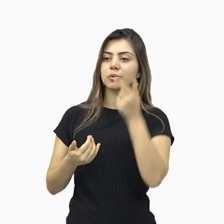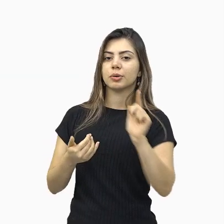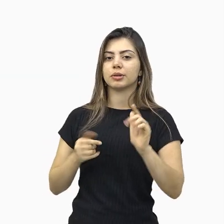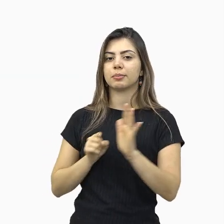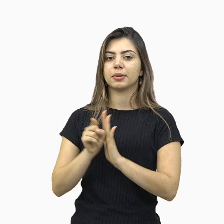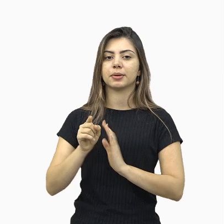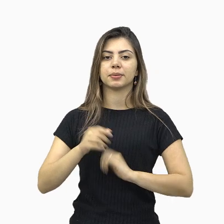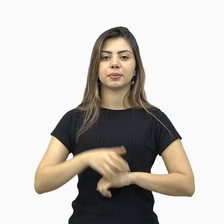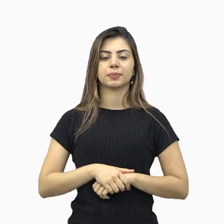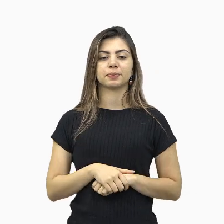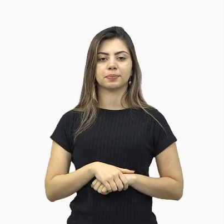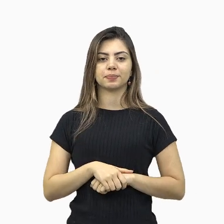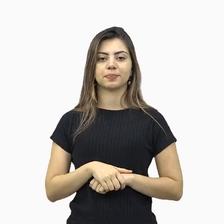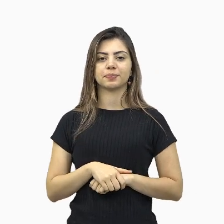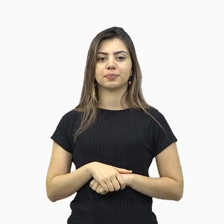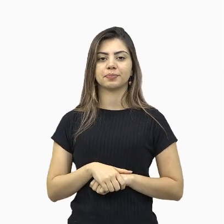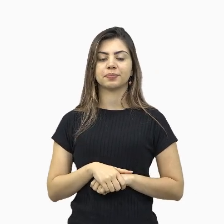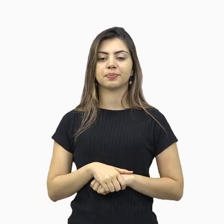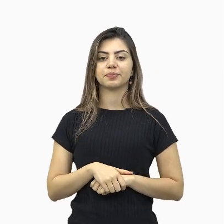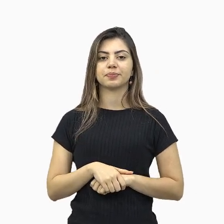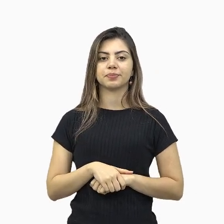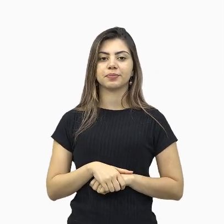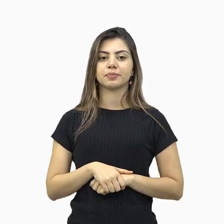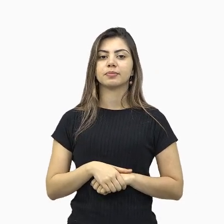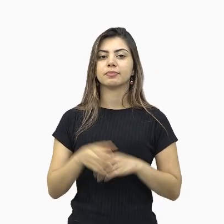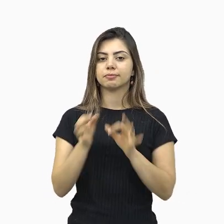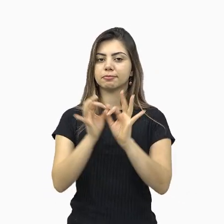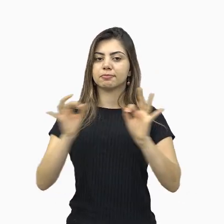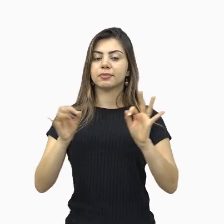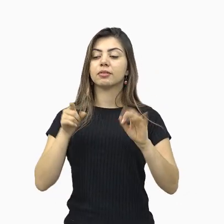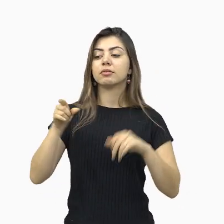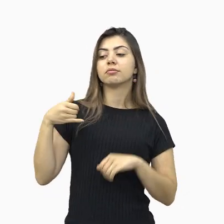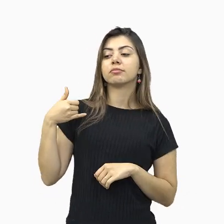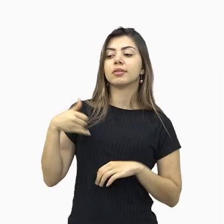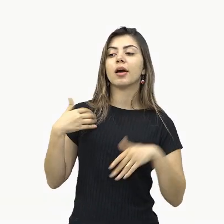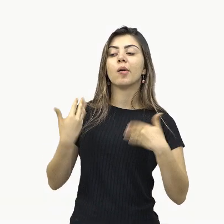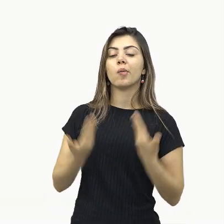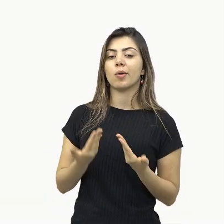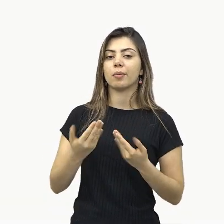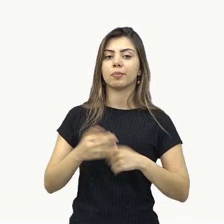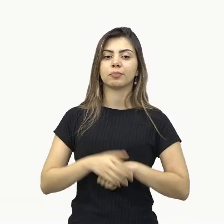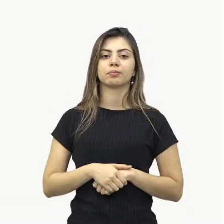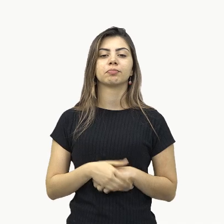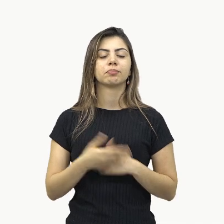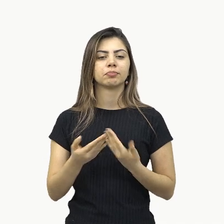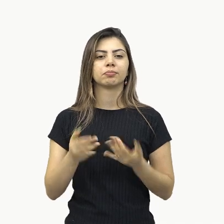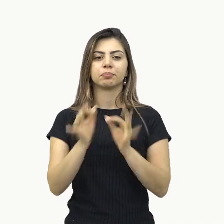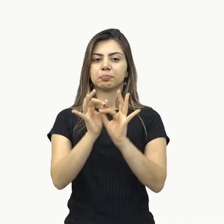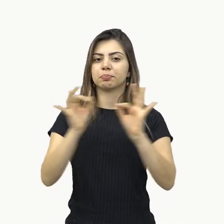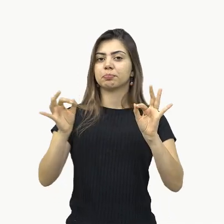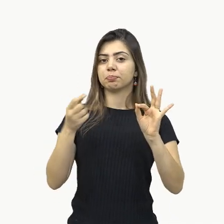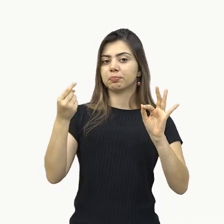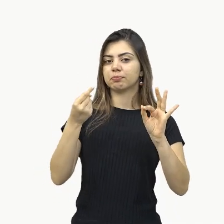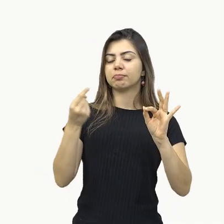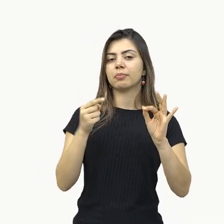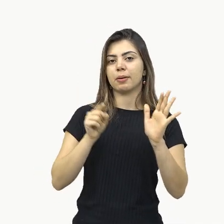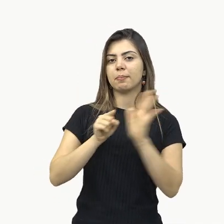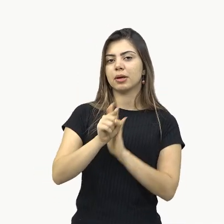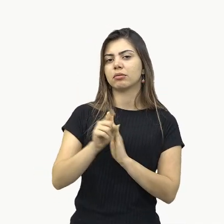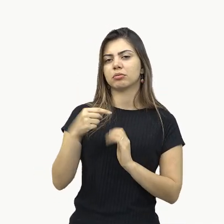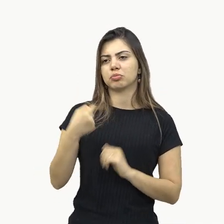Acompanhe. Então, how old are you? Qual é a idade? Quantos anos você tem? Essa pergunta, então, é padrão. How old are